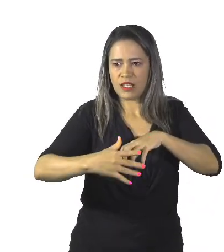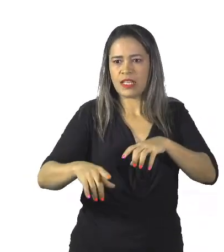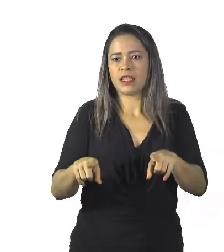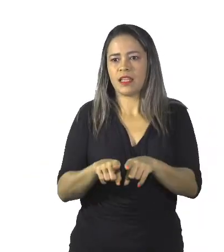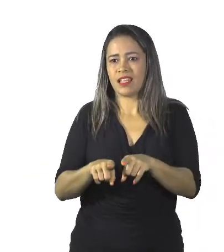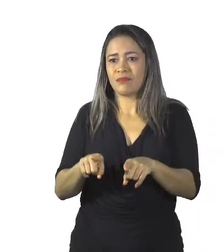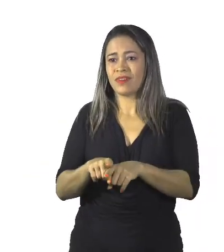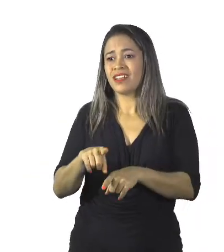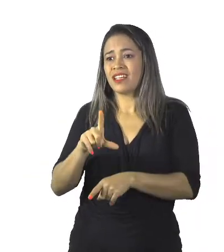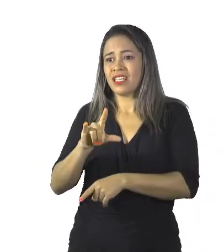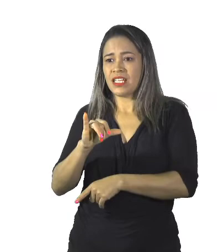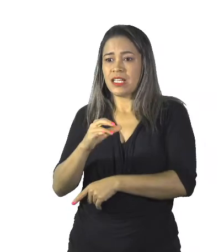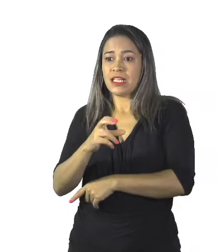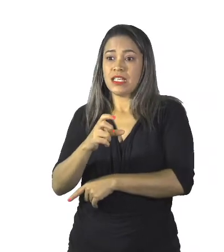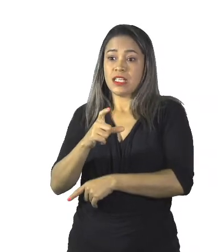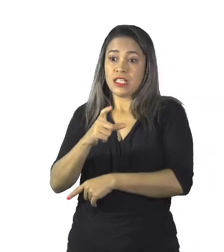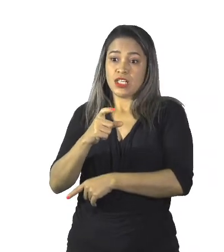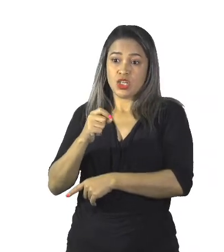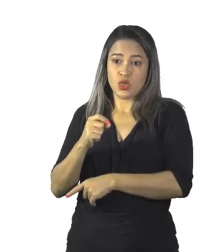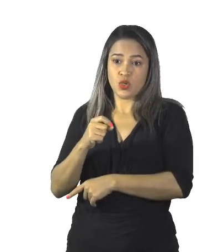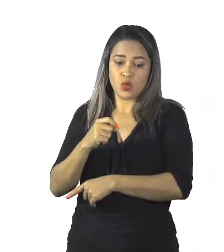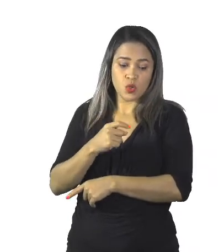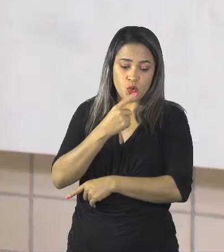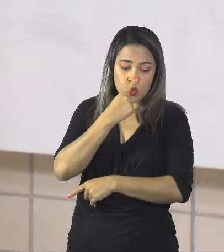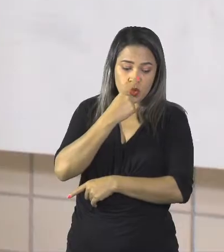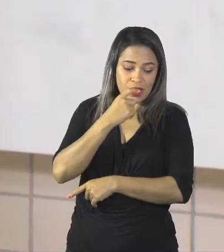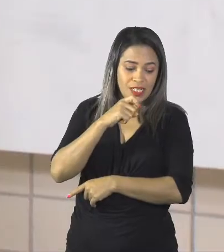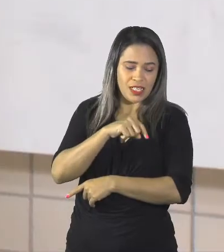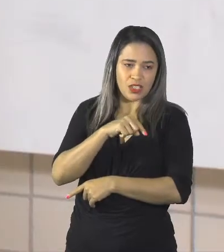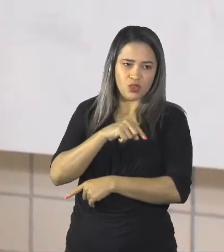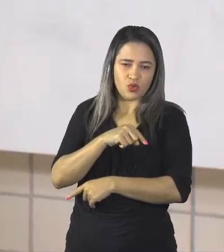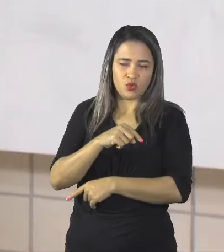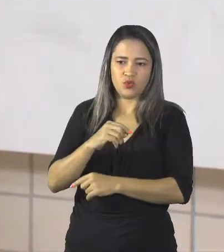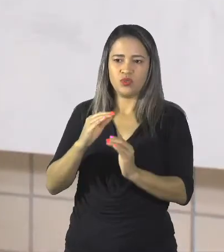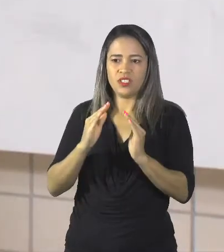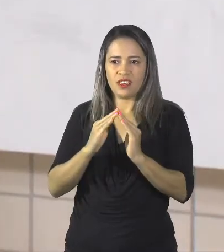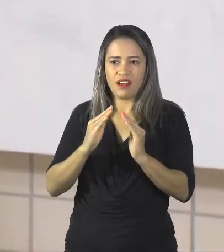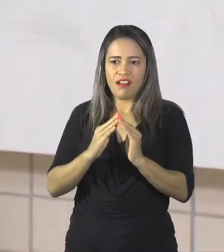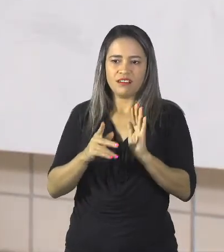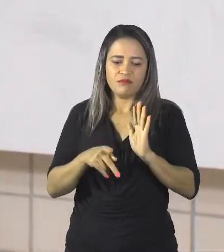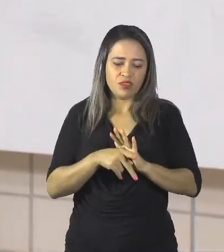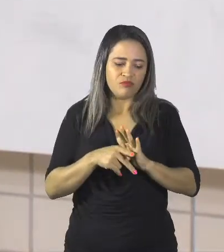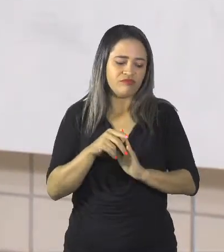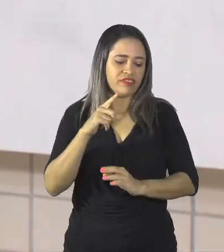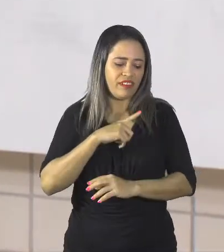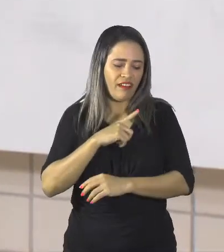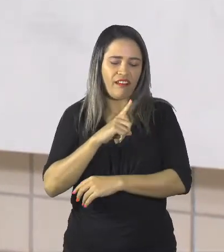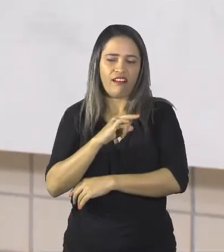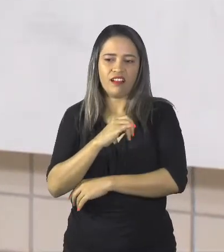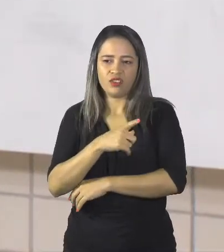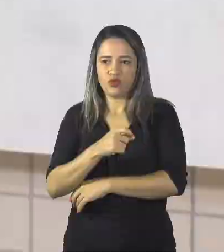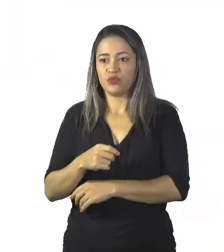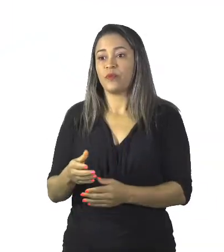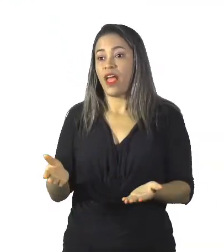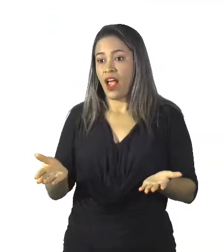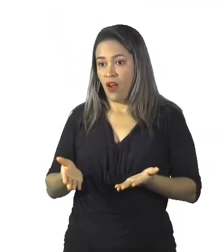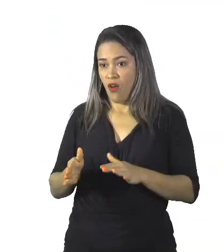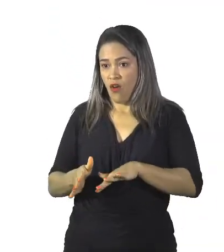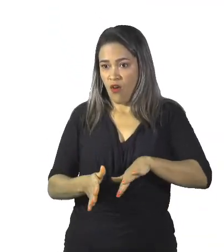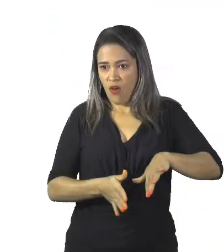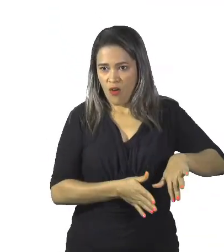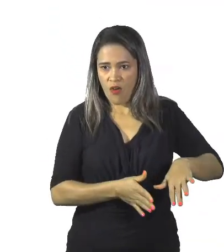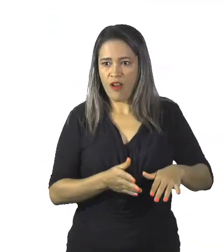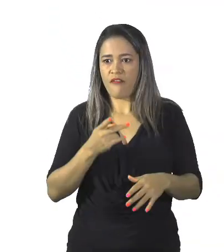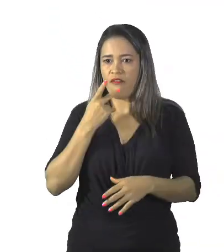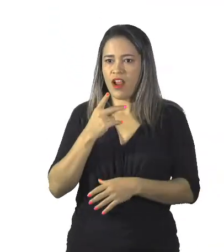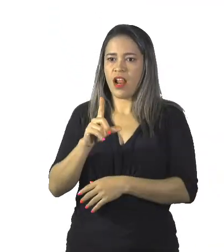domiciliar dentro do lago e também fora. Vamos falar agora sobre o Lago de Palmas. O Lago de Palmas